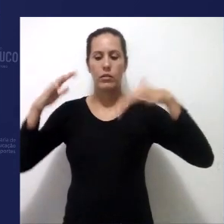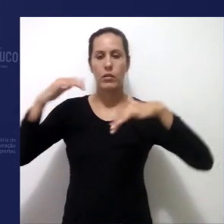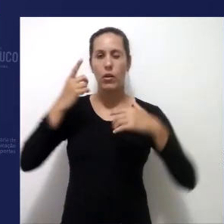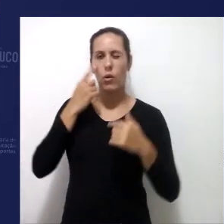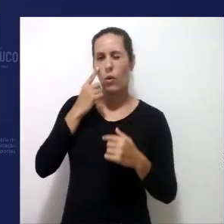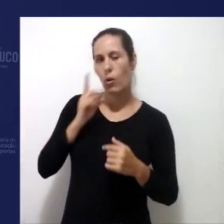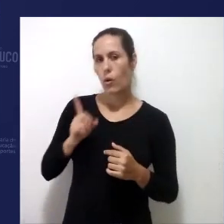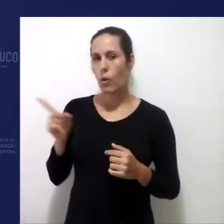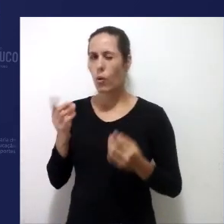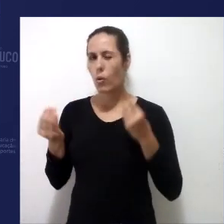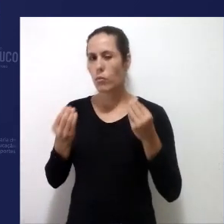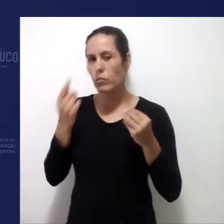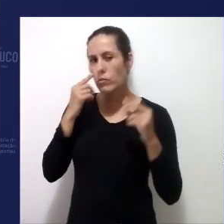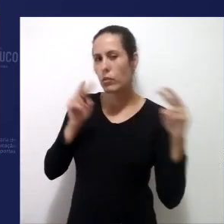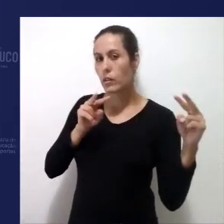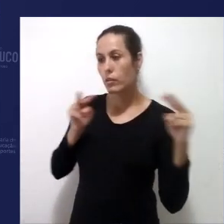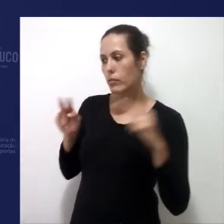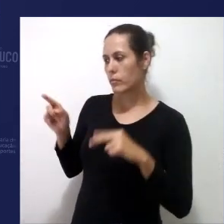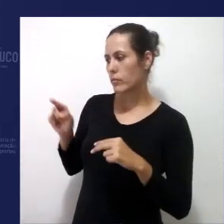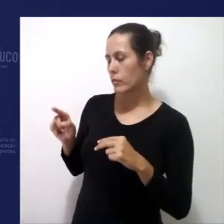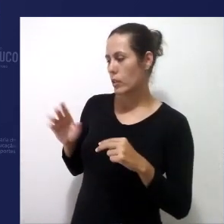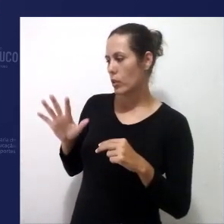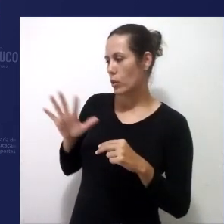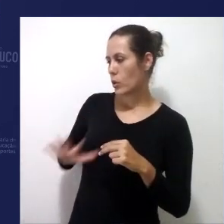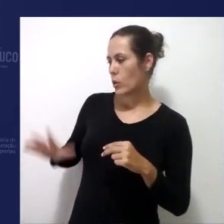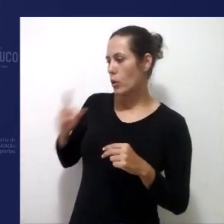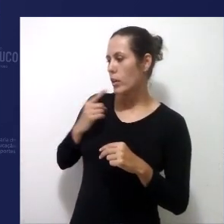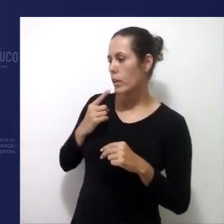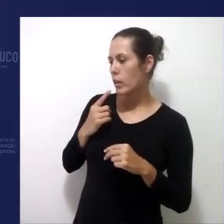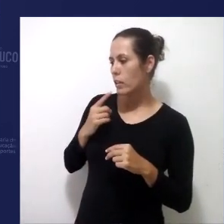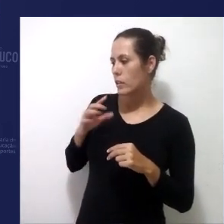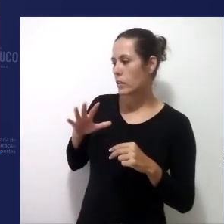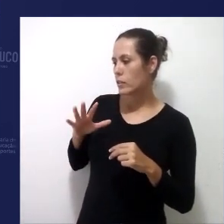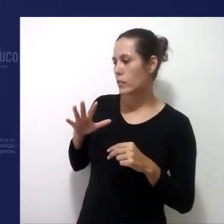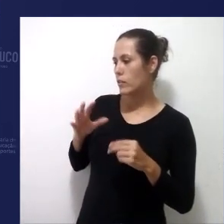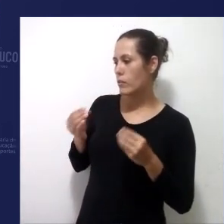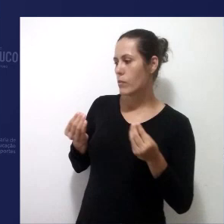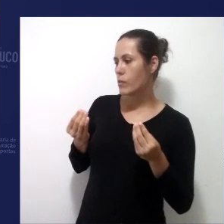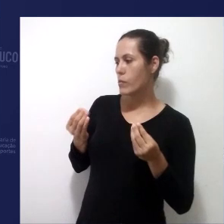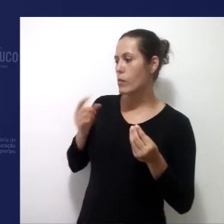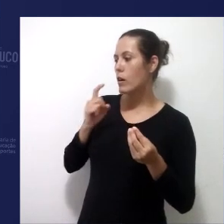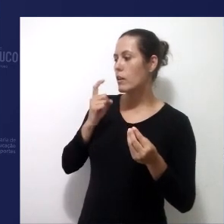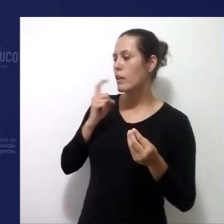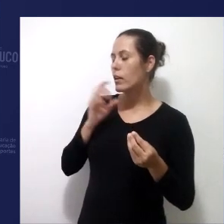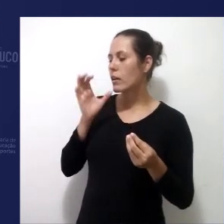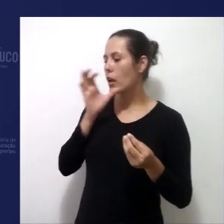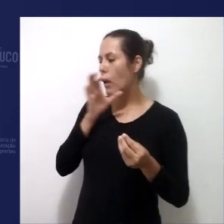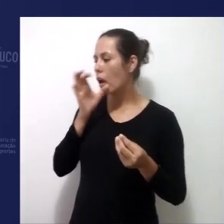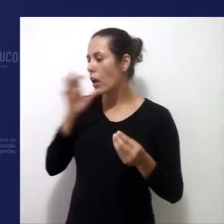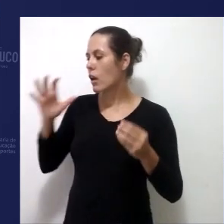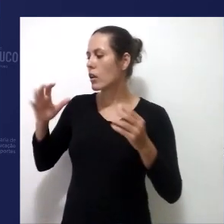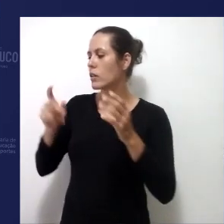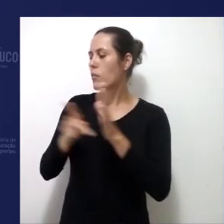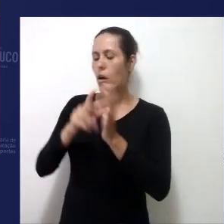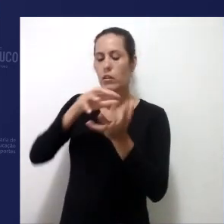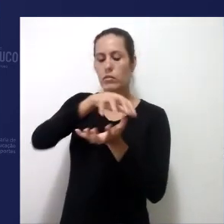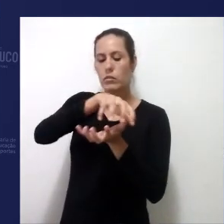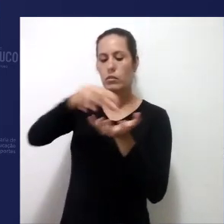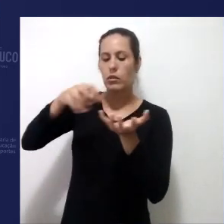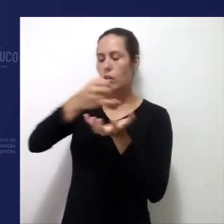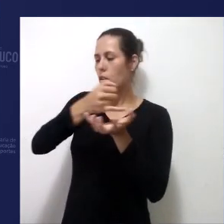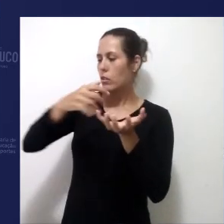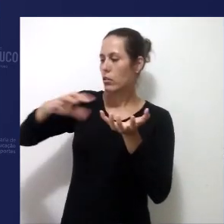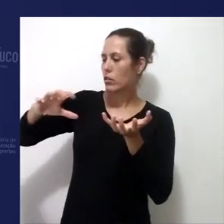aí nos oceanos, né? Na parte da linha do Equador, né? E em outras regiões